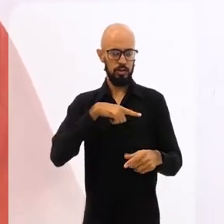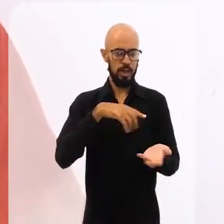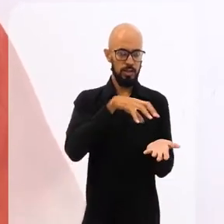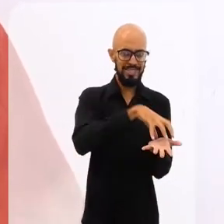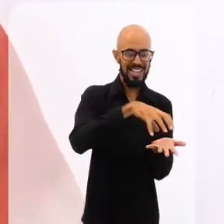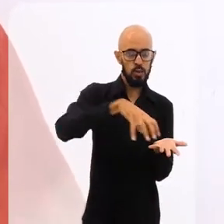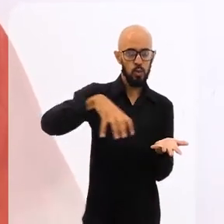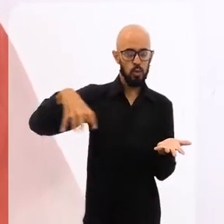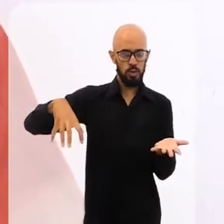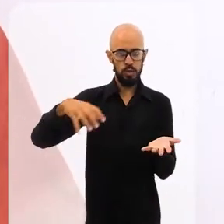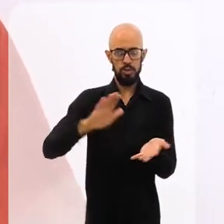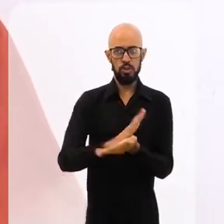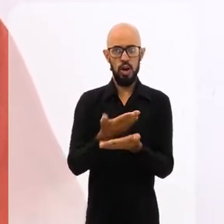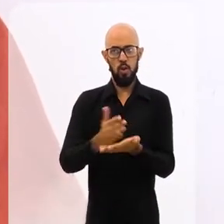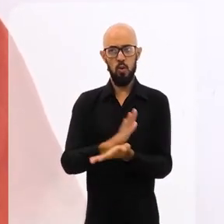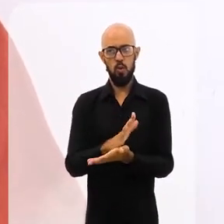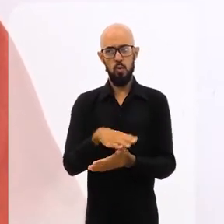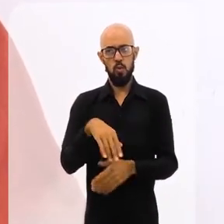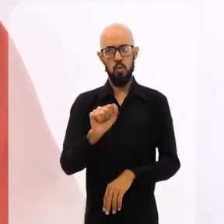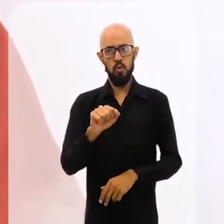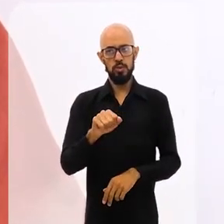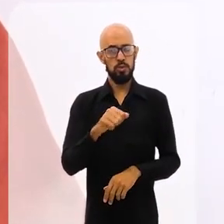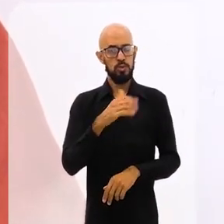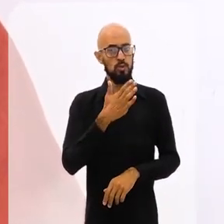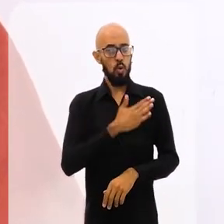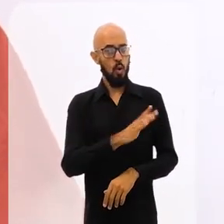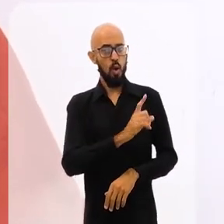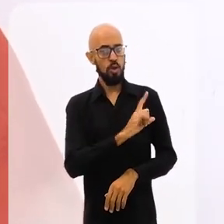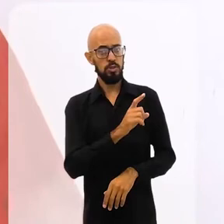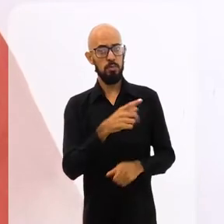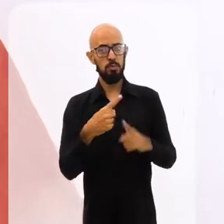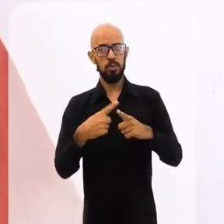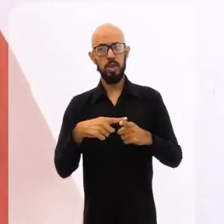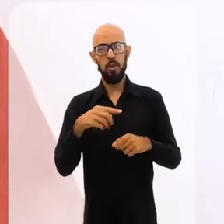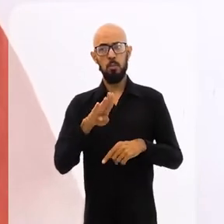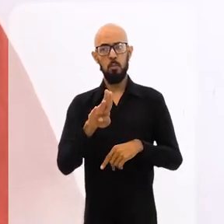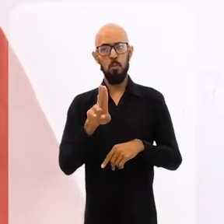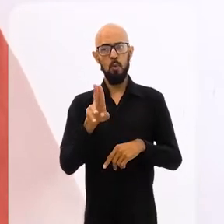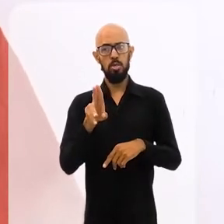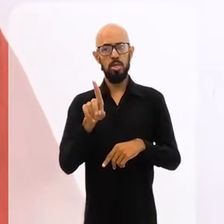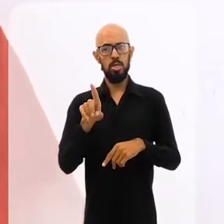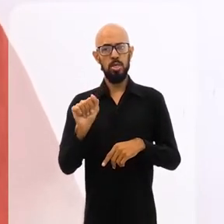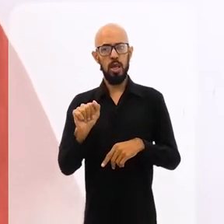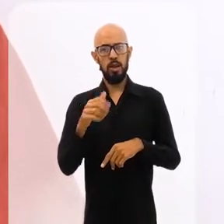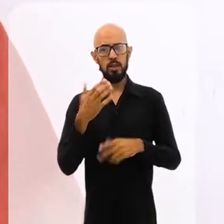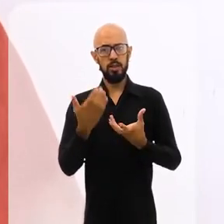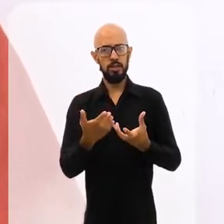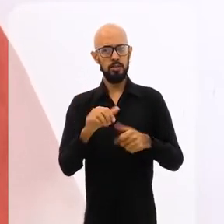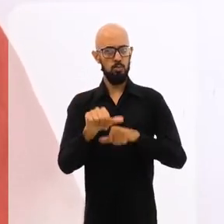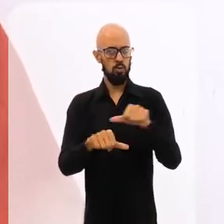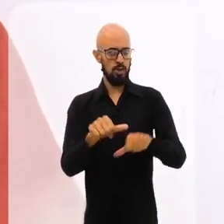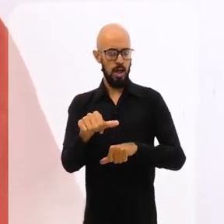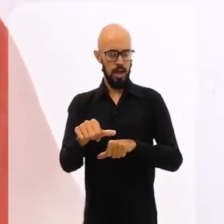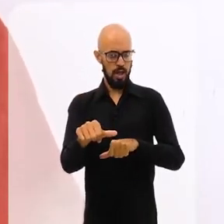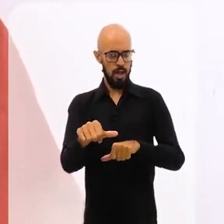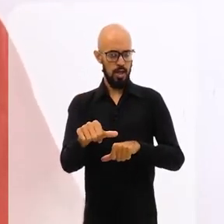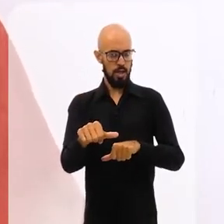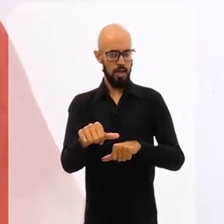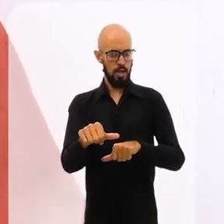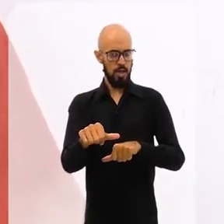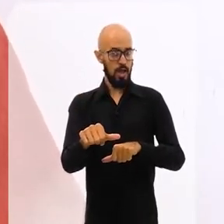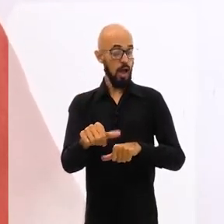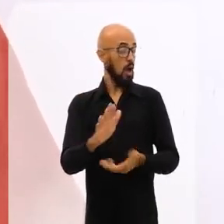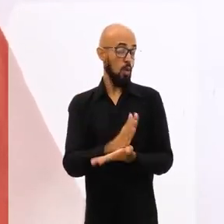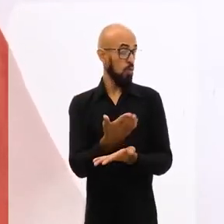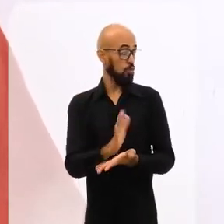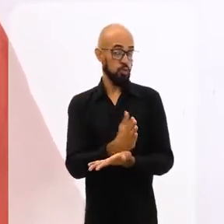setores do hinduísmo não gostam do Buda. Porque achava o Buda herege. Não, ele chegou aqui, quis mudar. Não, porque ele